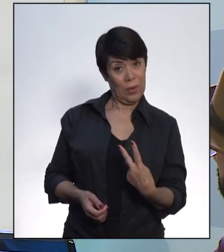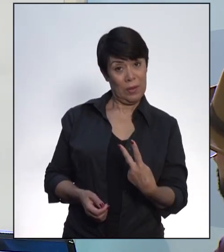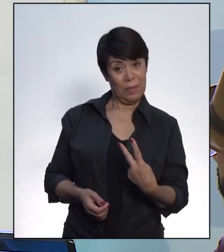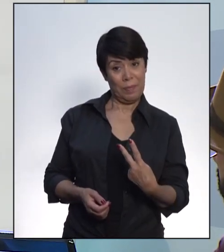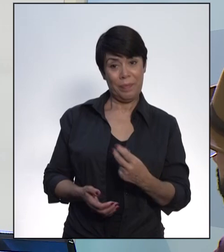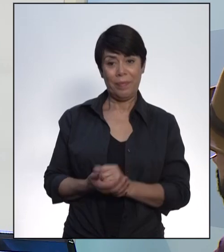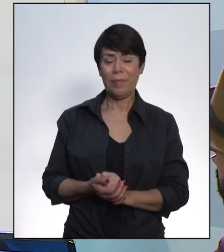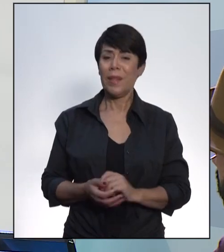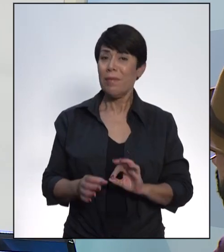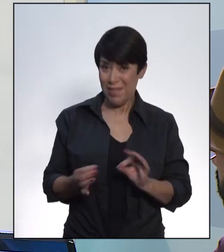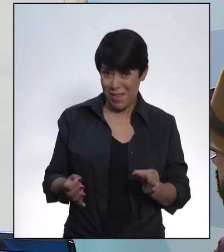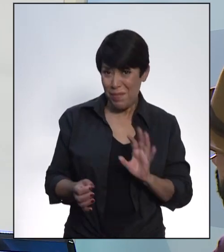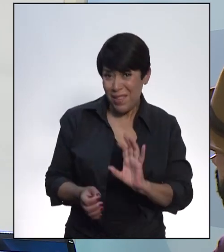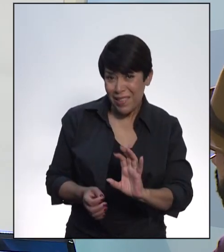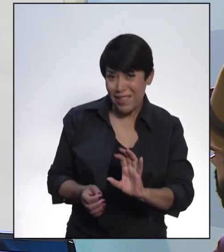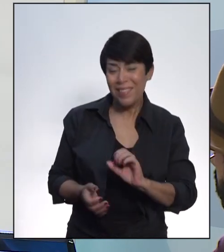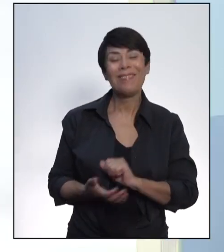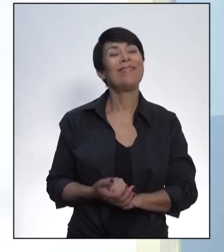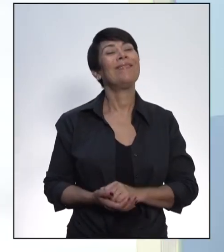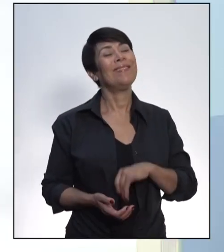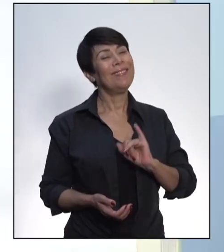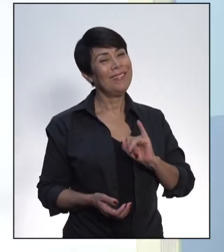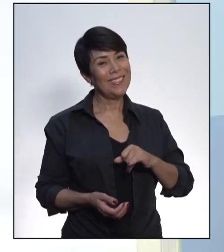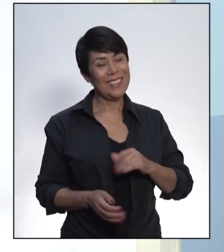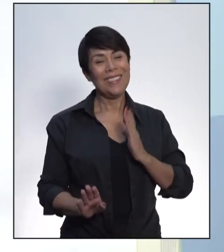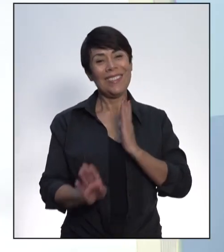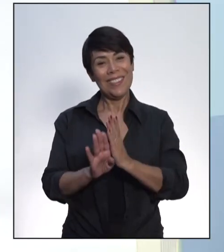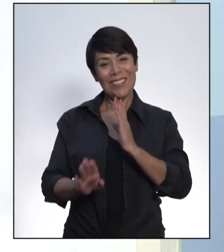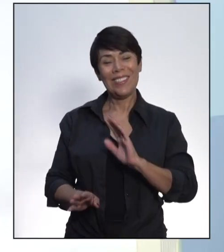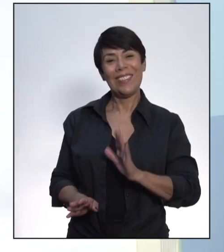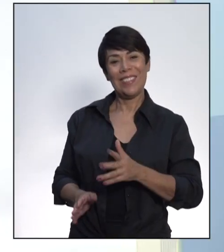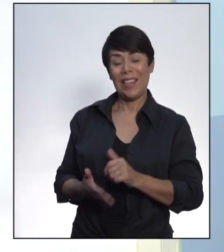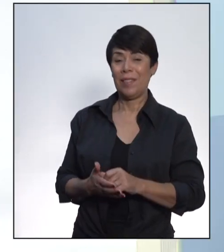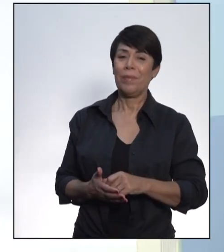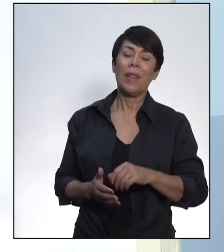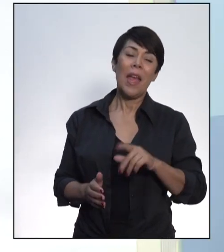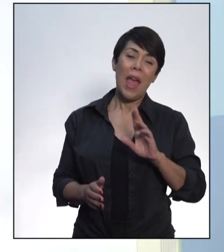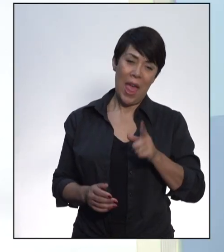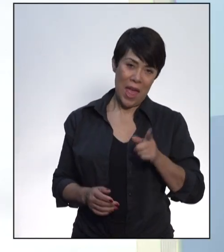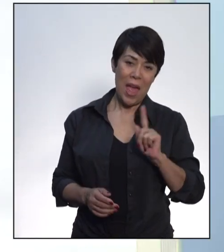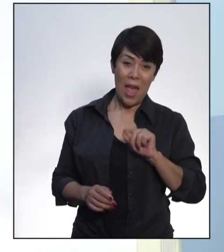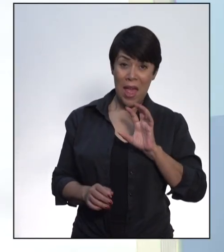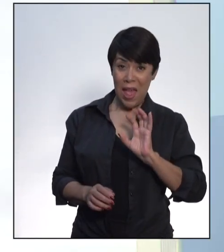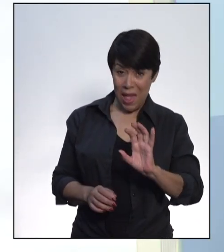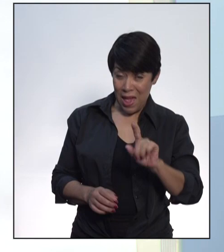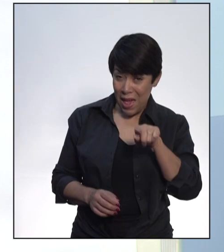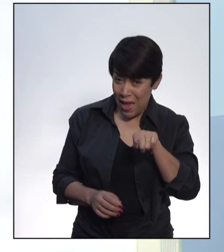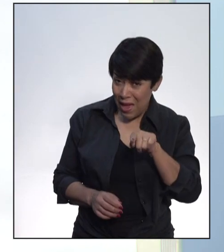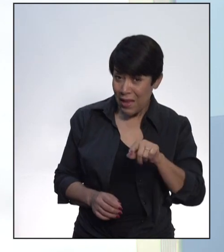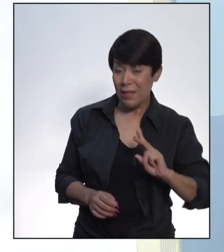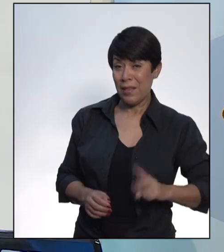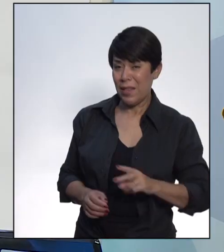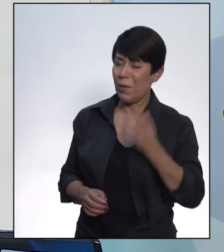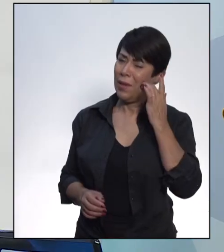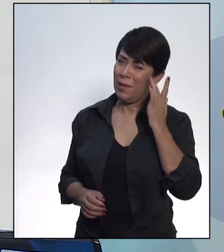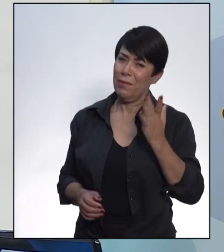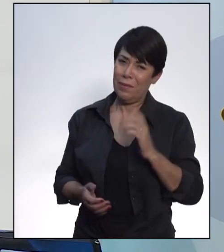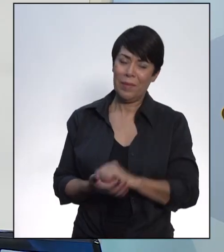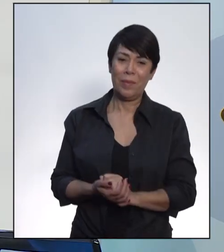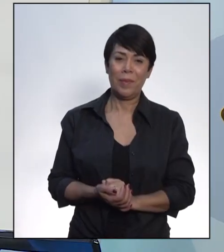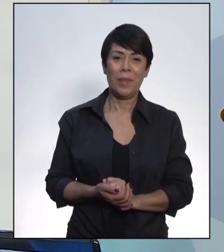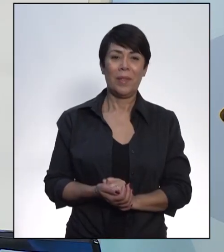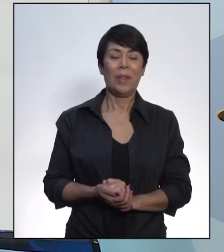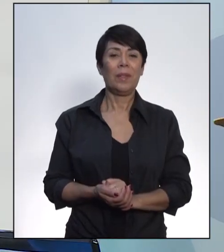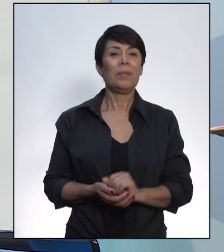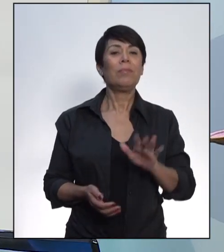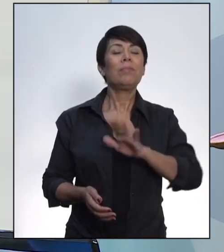Tão simples assim, nós encontramos a razão. Claro que para essa sequência é bem tranquilo e bem fácil, né? Então, vamos descobrir o